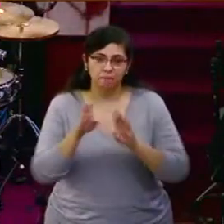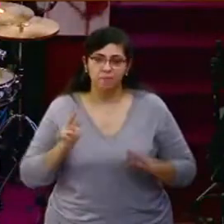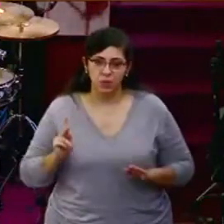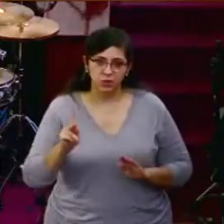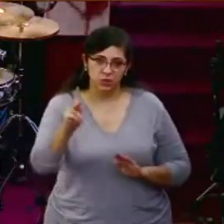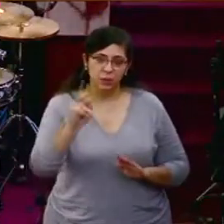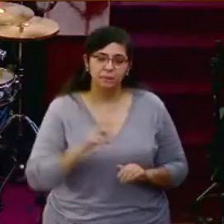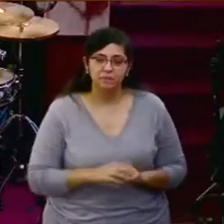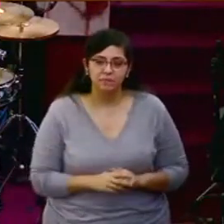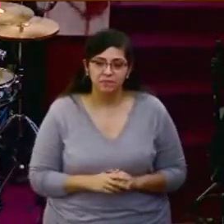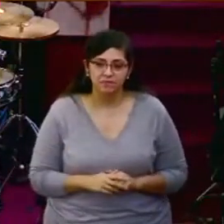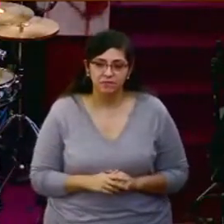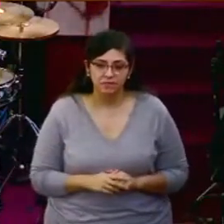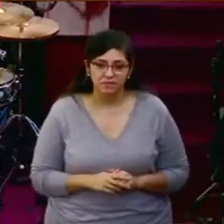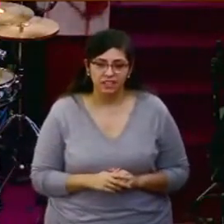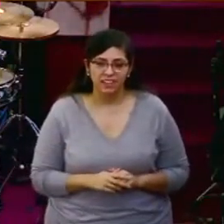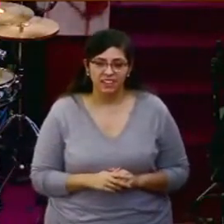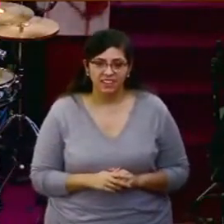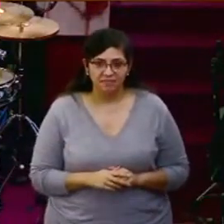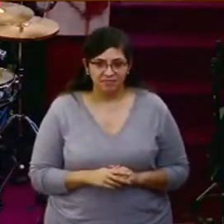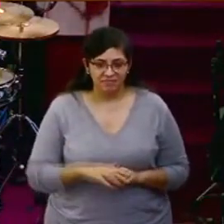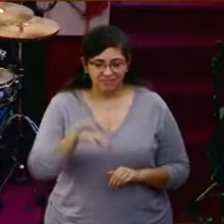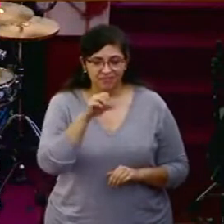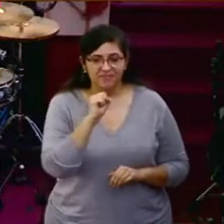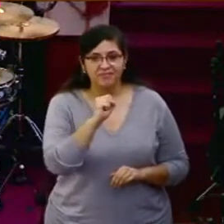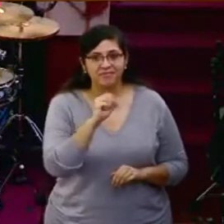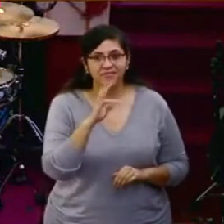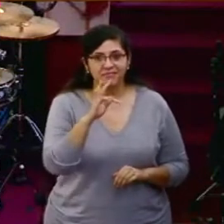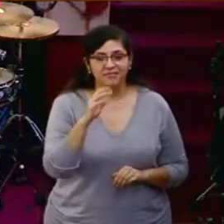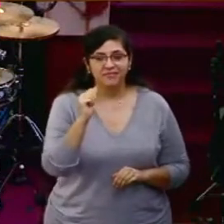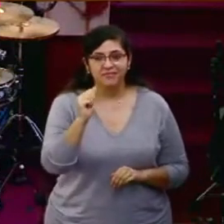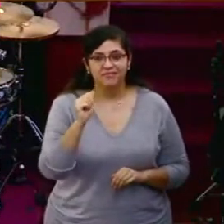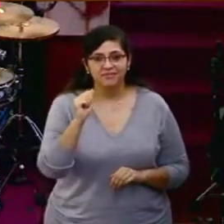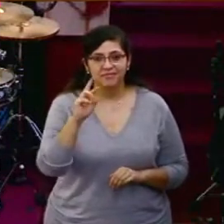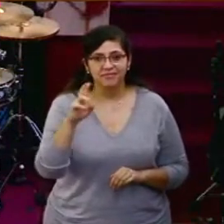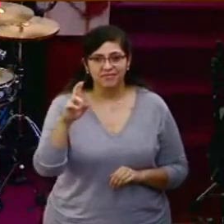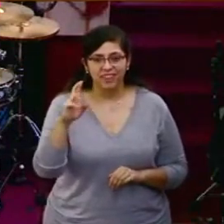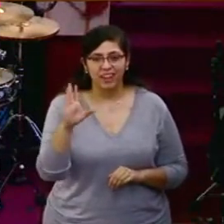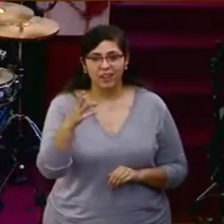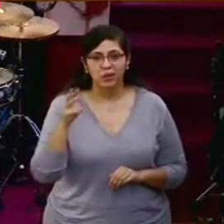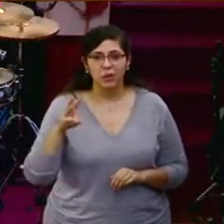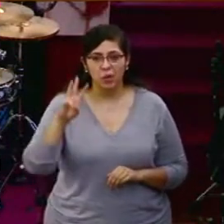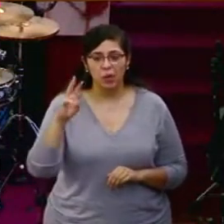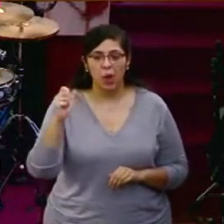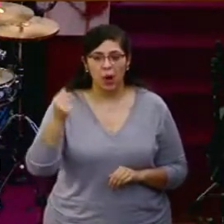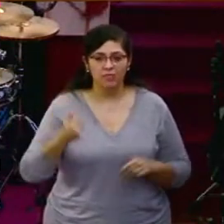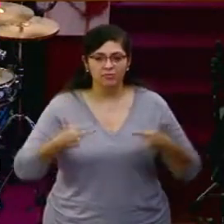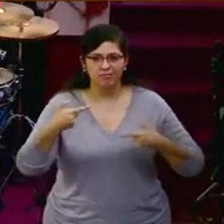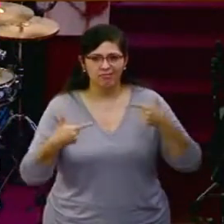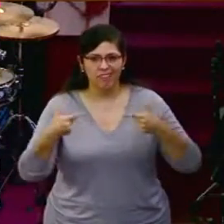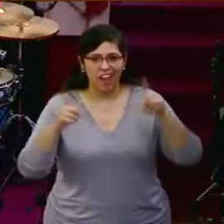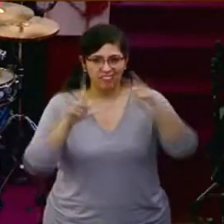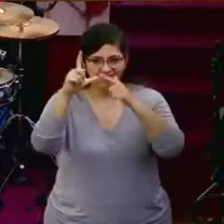continuada é a série star wars e ali você também tem uma lida com a força com lados de força